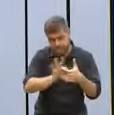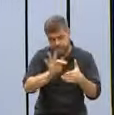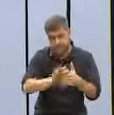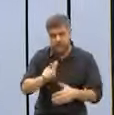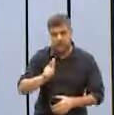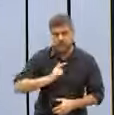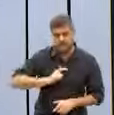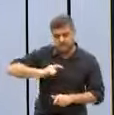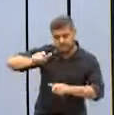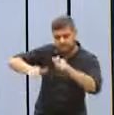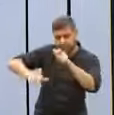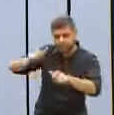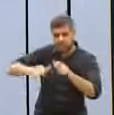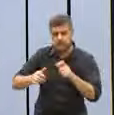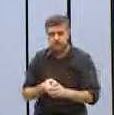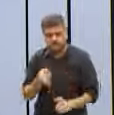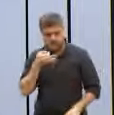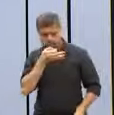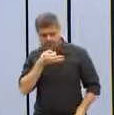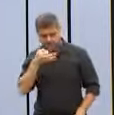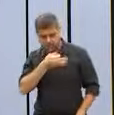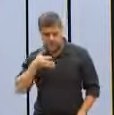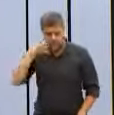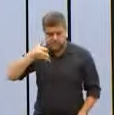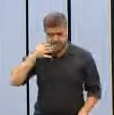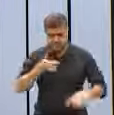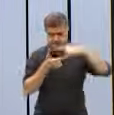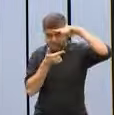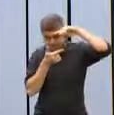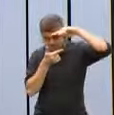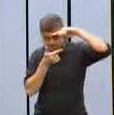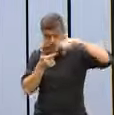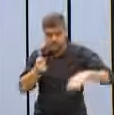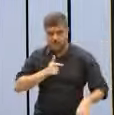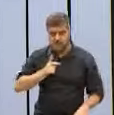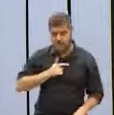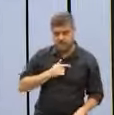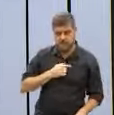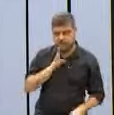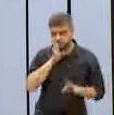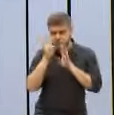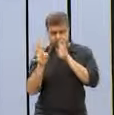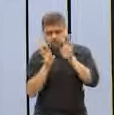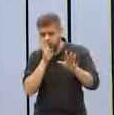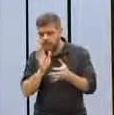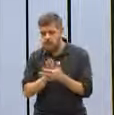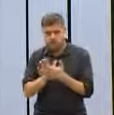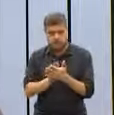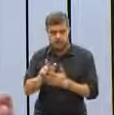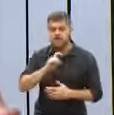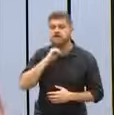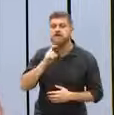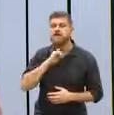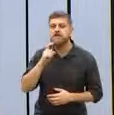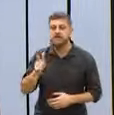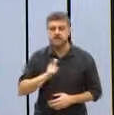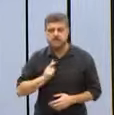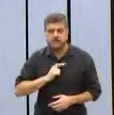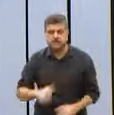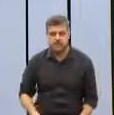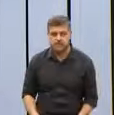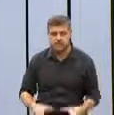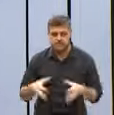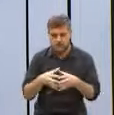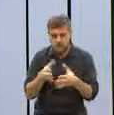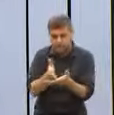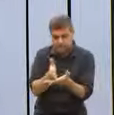aí que tinha um pessoal com um discurso um pouco mais conservador, sem entrar no mérito dos discursos, um discurso um pouco mais